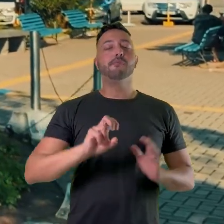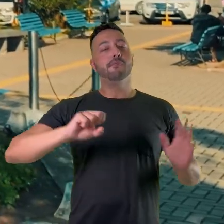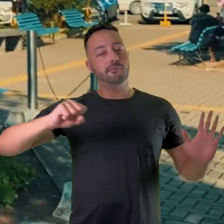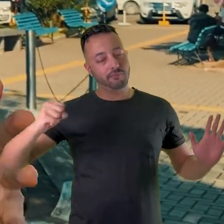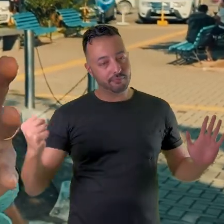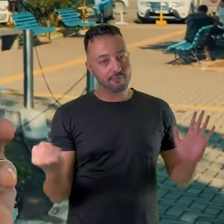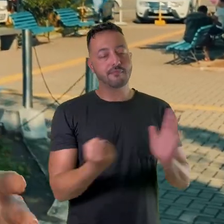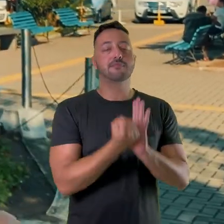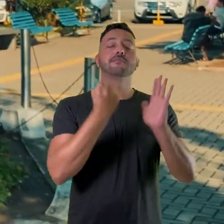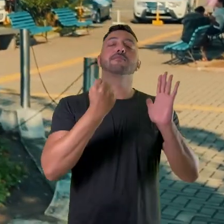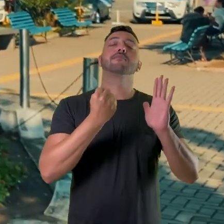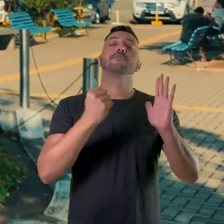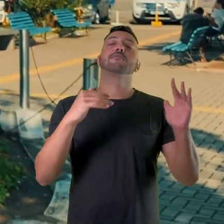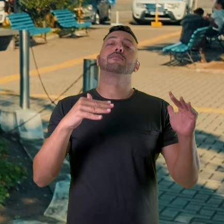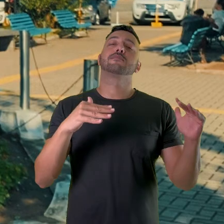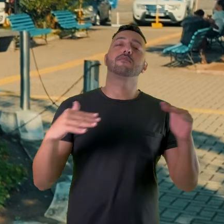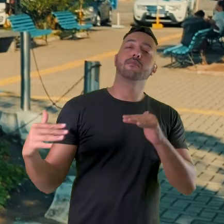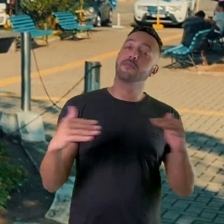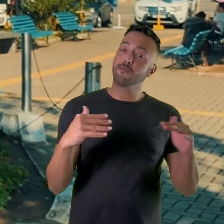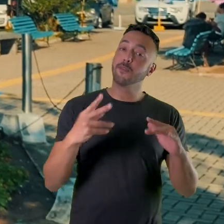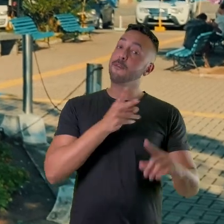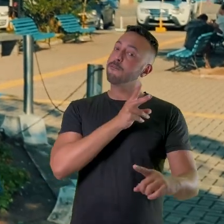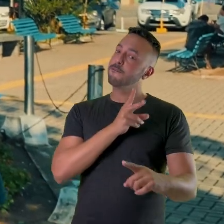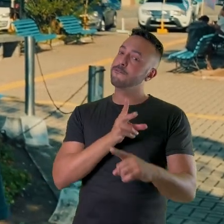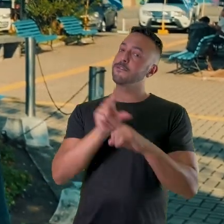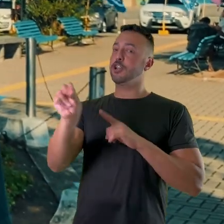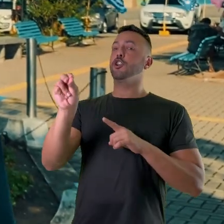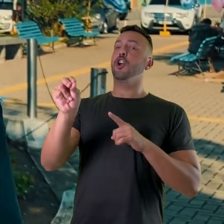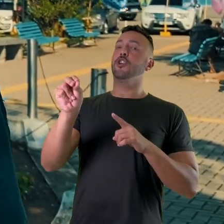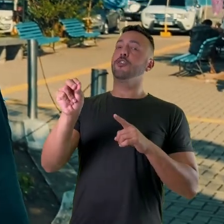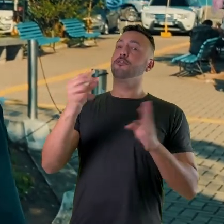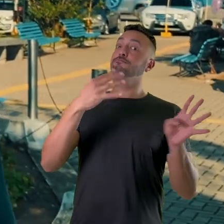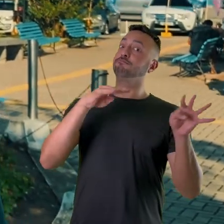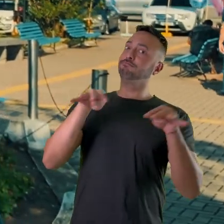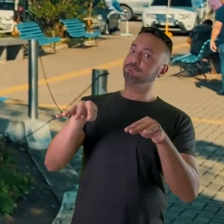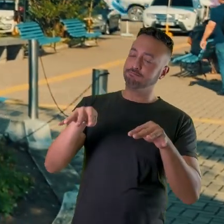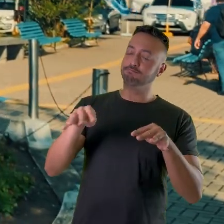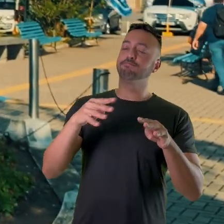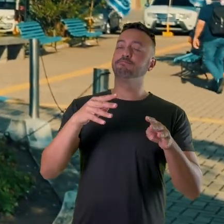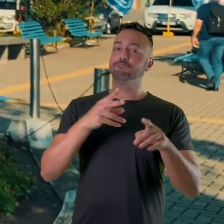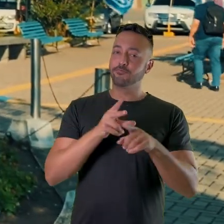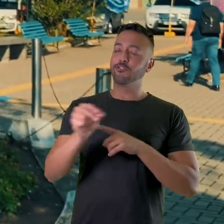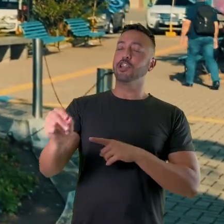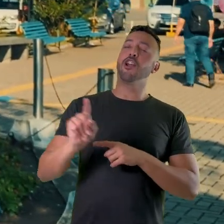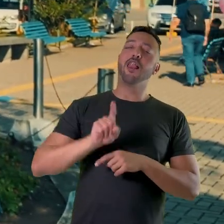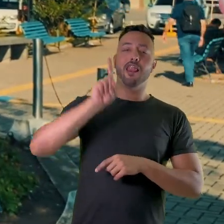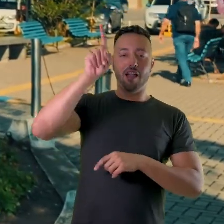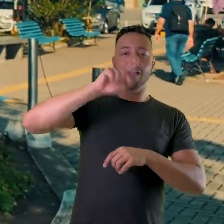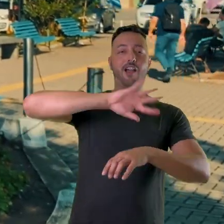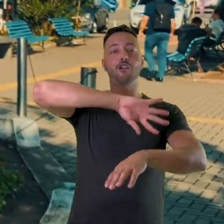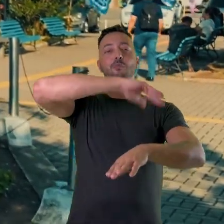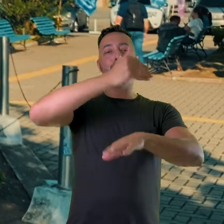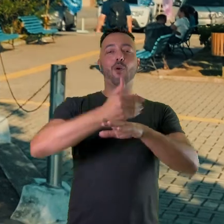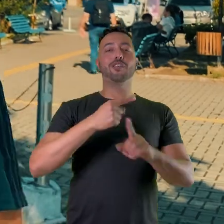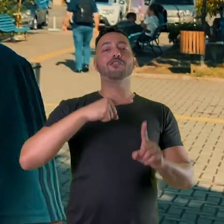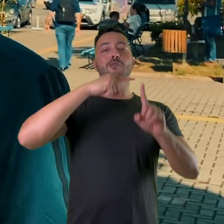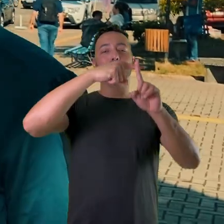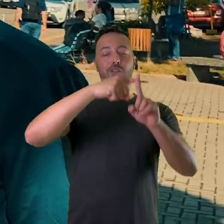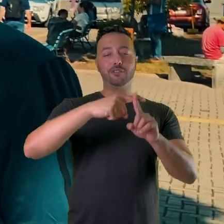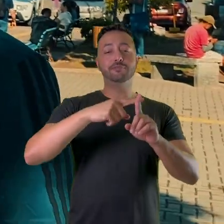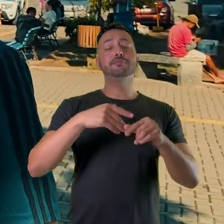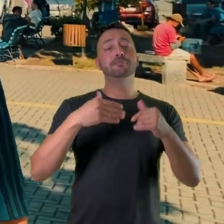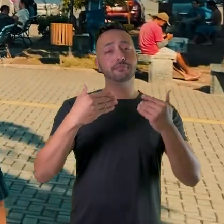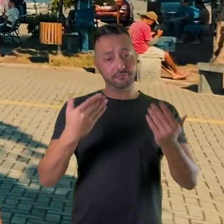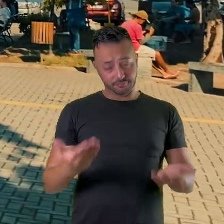marcar a batalha, a vitória, a épica vitória lá no Monte das Tabocas. Então, este monumento